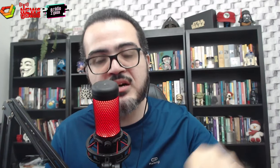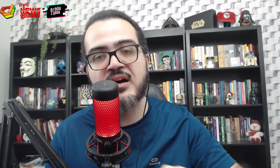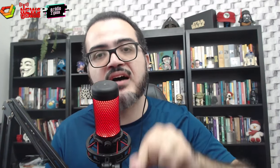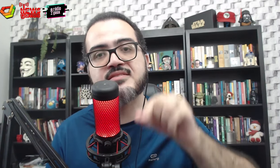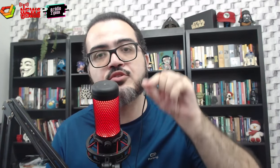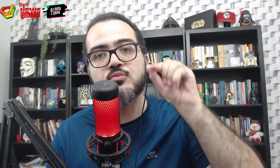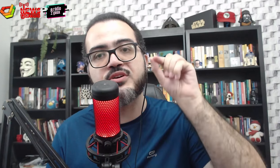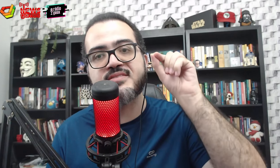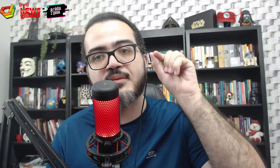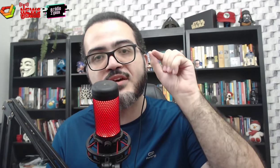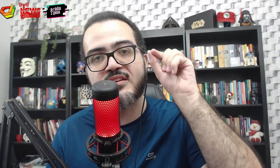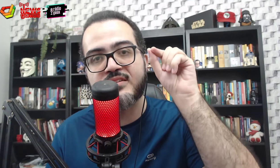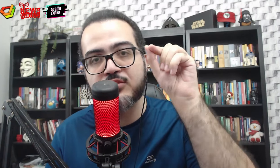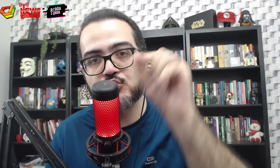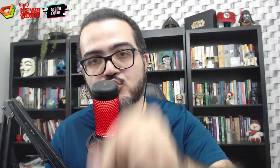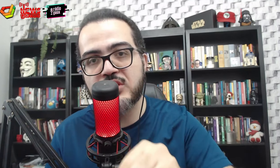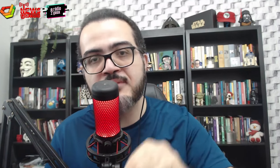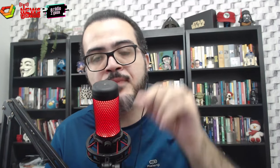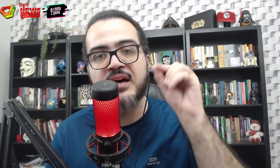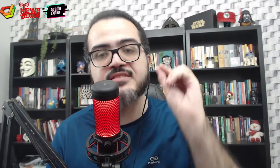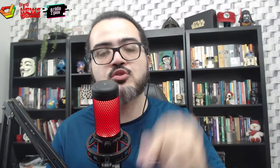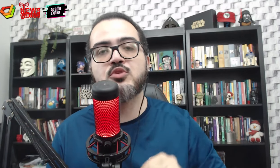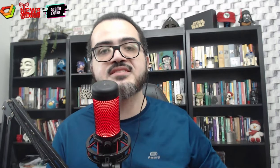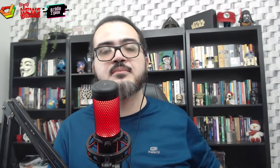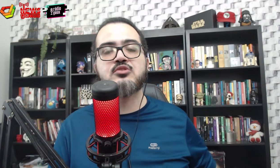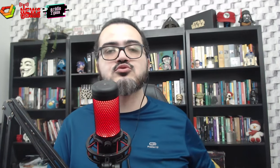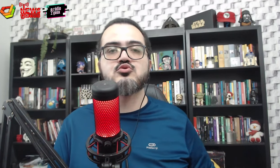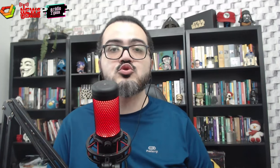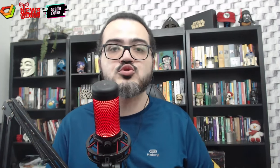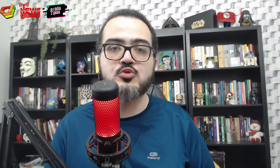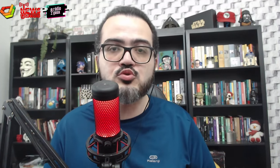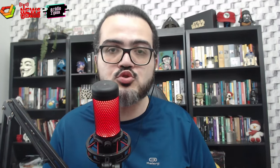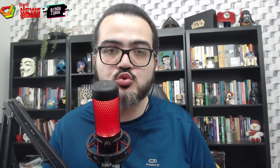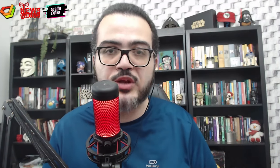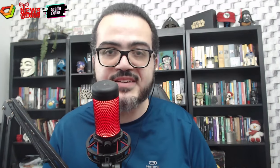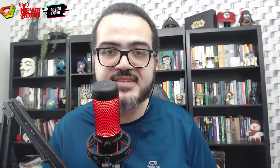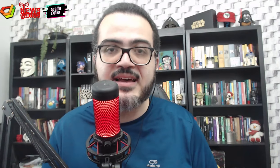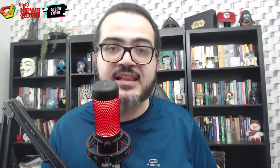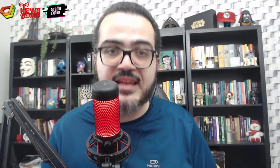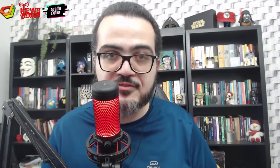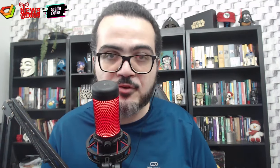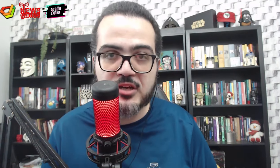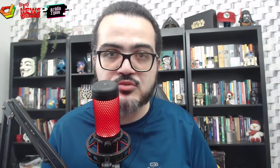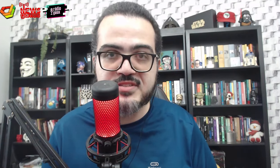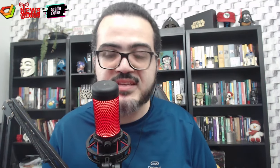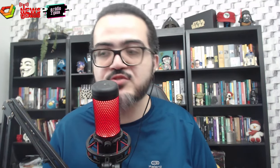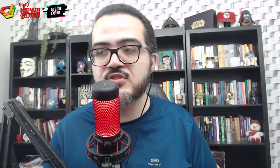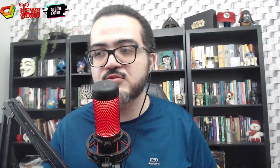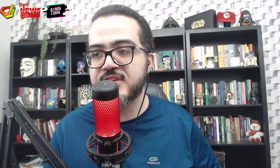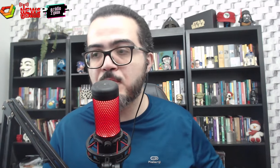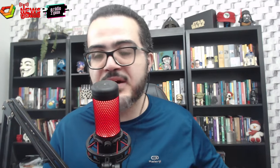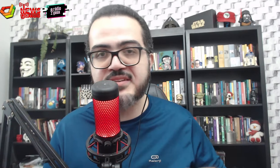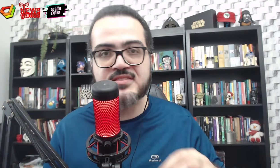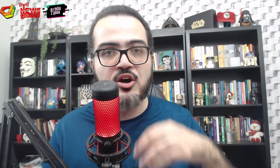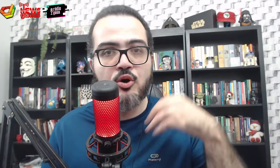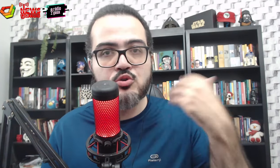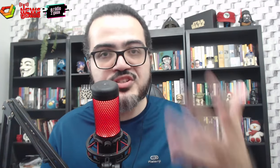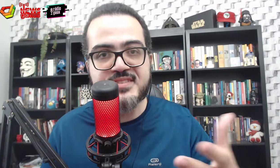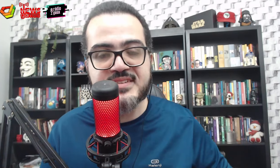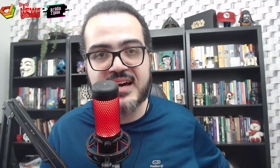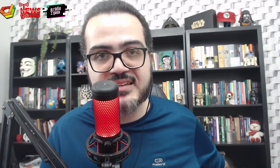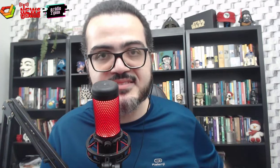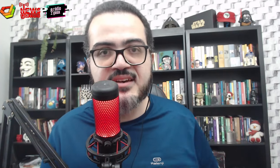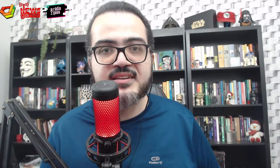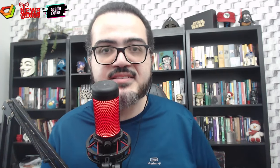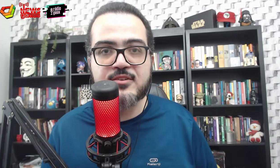cinema assim como recebe a literatura assim como recebem os outros produtos culturais lá fora nos Estados Unidos que é o país onde